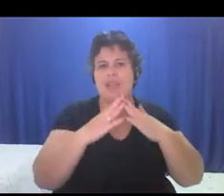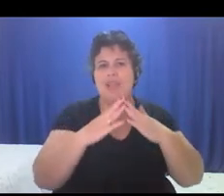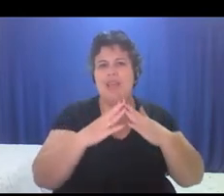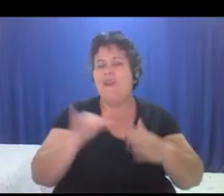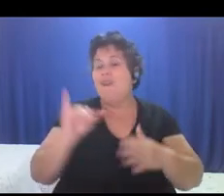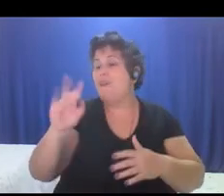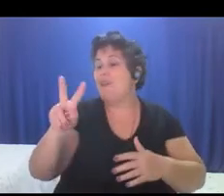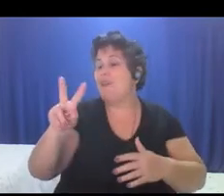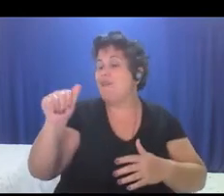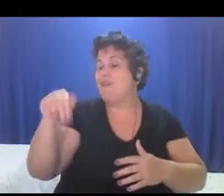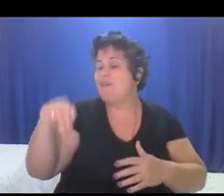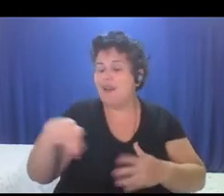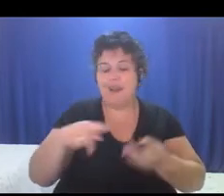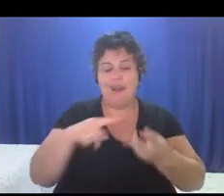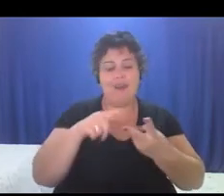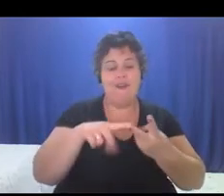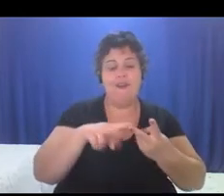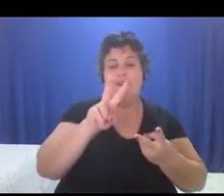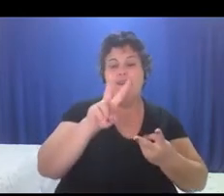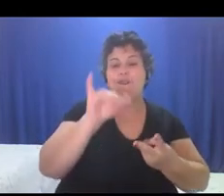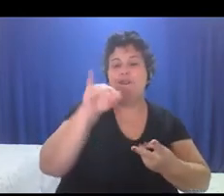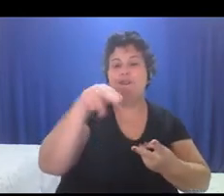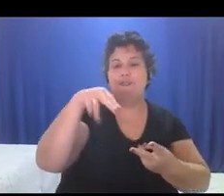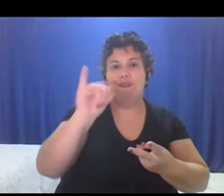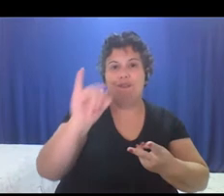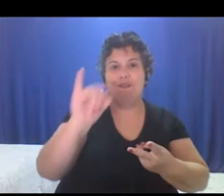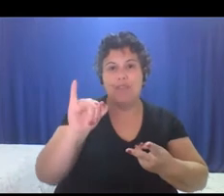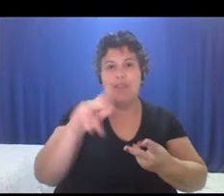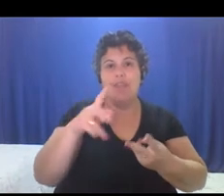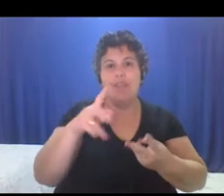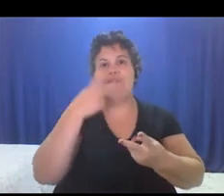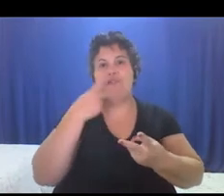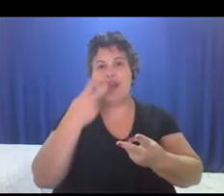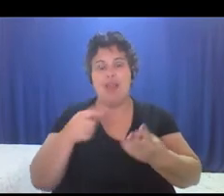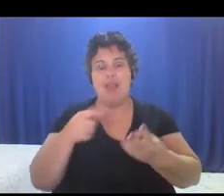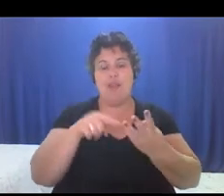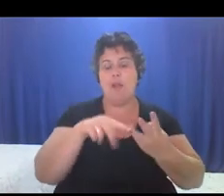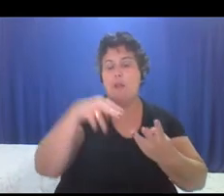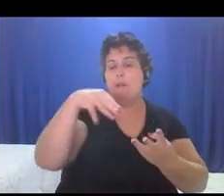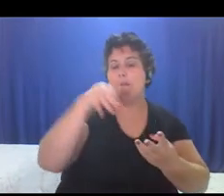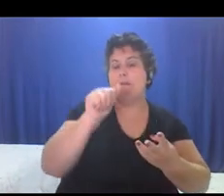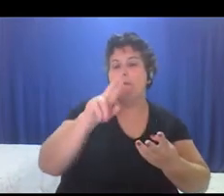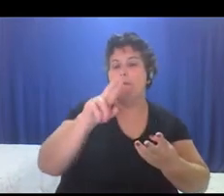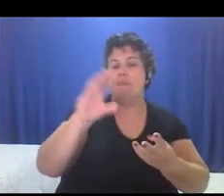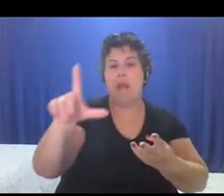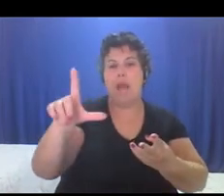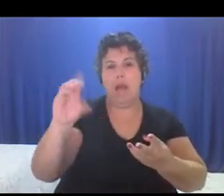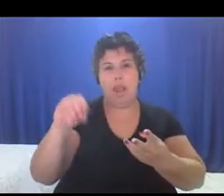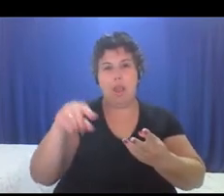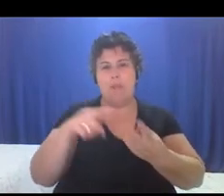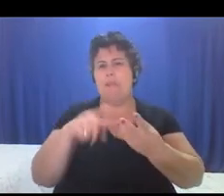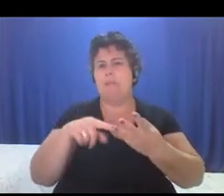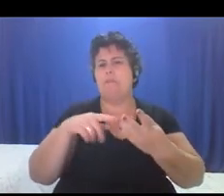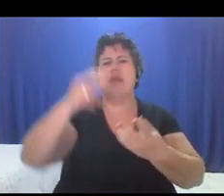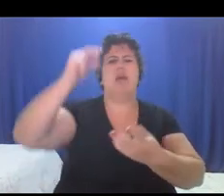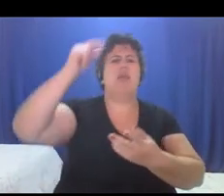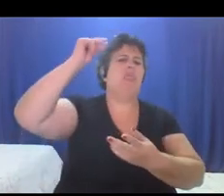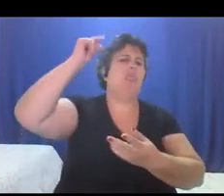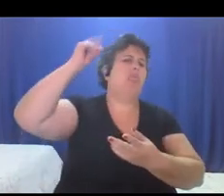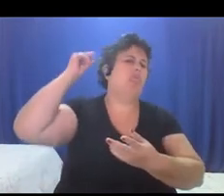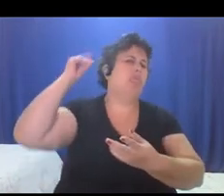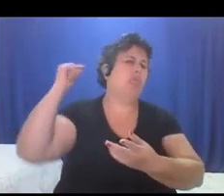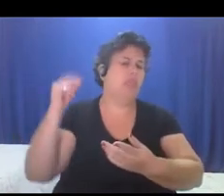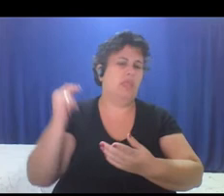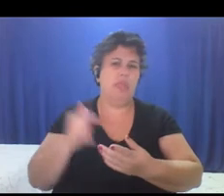aqui agora há pouco, patrimônio da empresa, o Marlon, outro patrimônio, e a gente agora com menos tempo de casa e já se sentindo